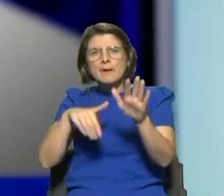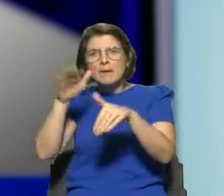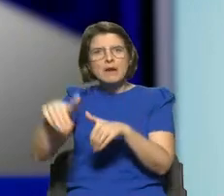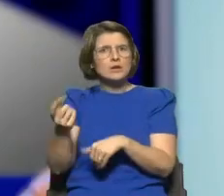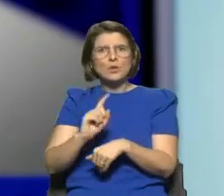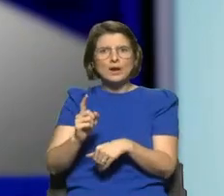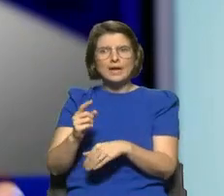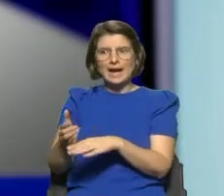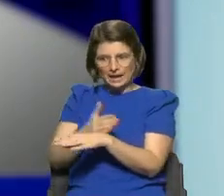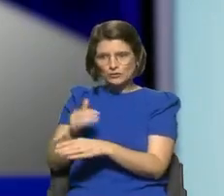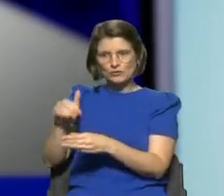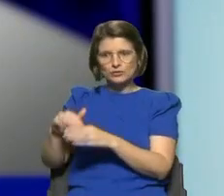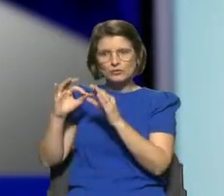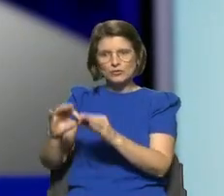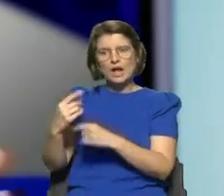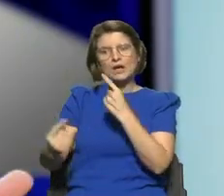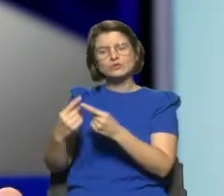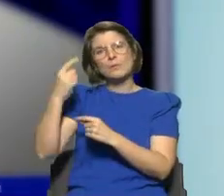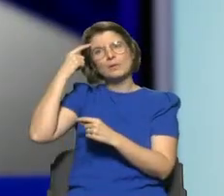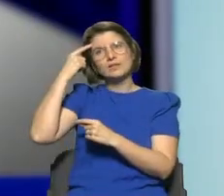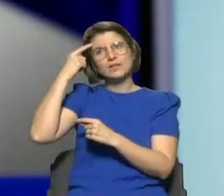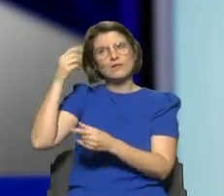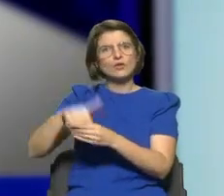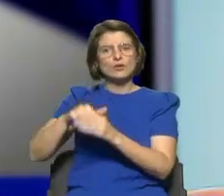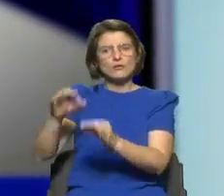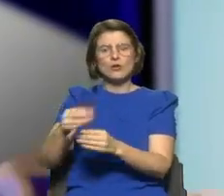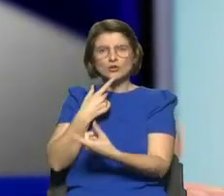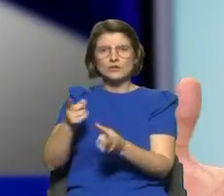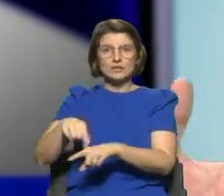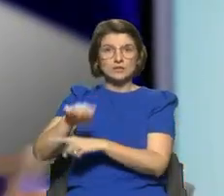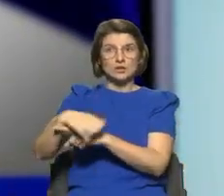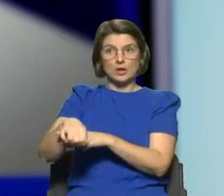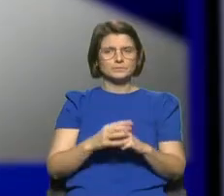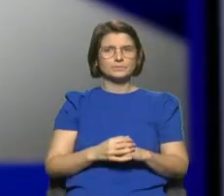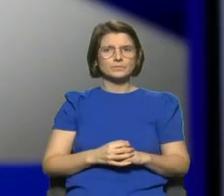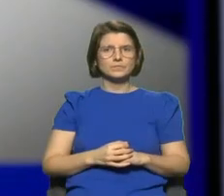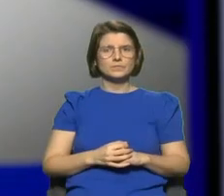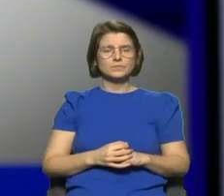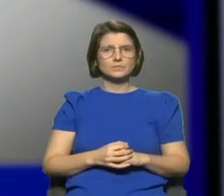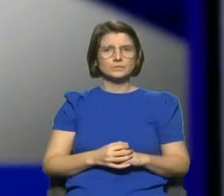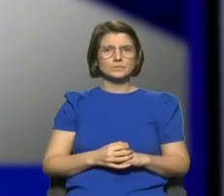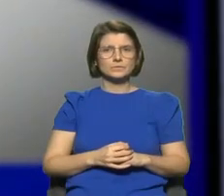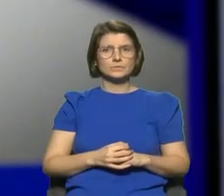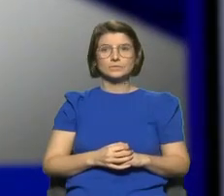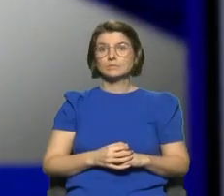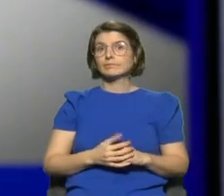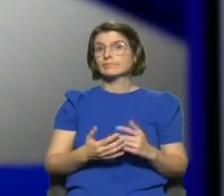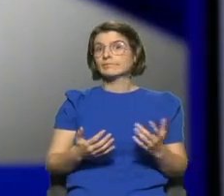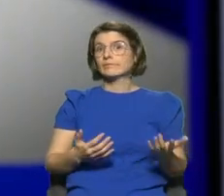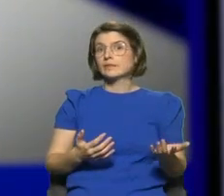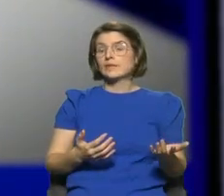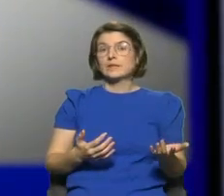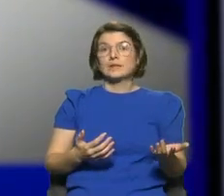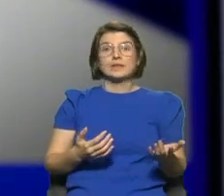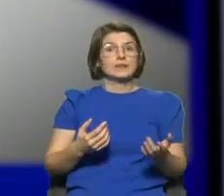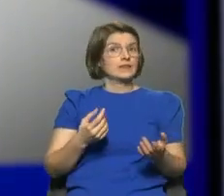daqueles que votaram a favor já pem em questão se votam novamente a favor isso a ajuizar pelas notícias que H ao não ser capaz de executar